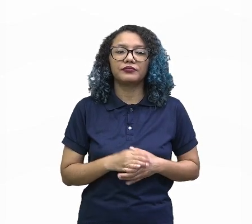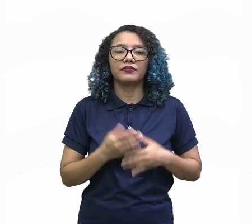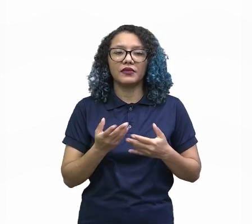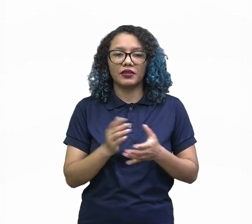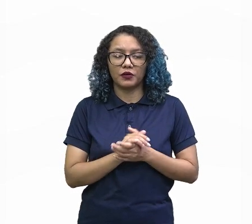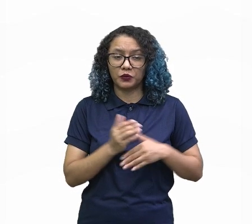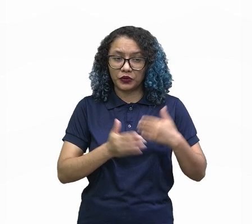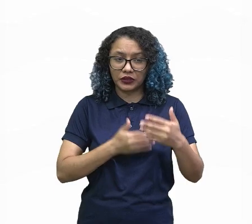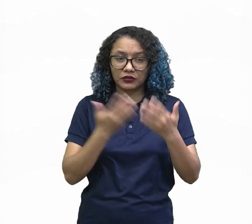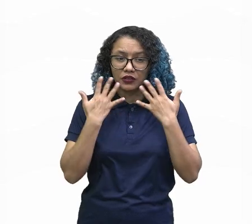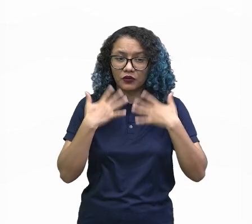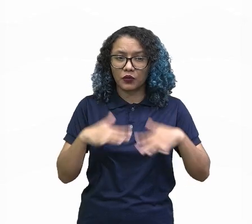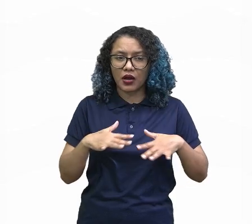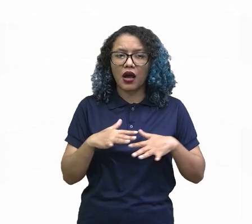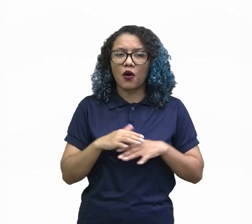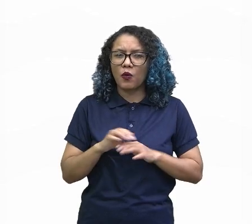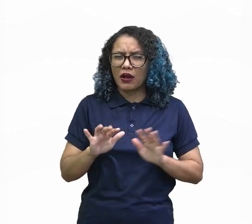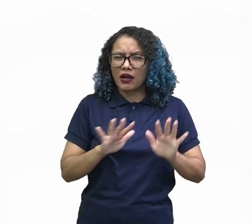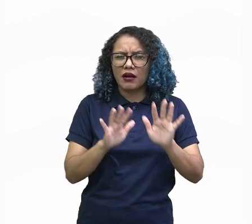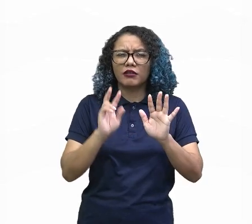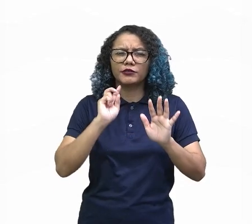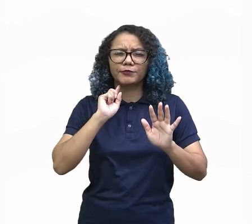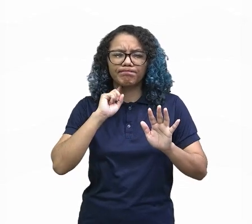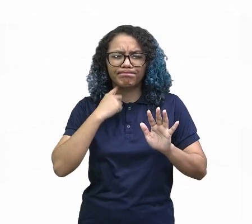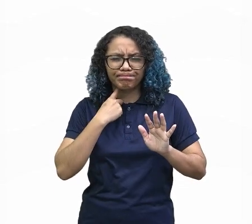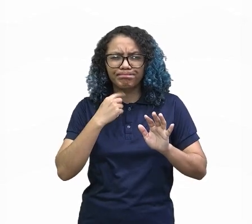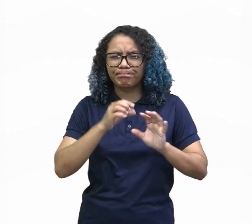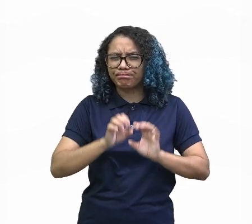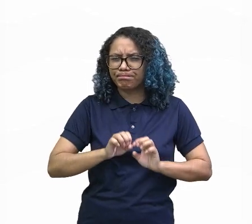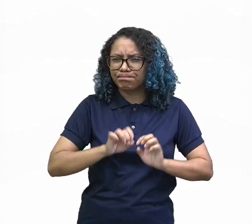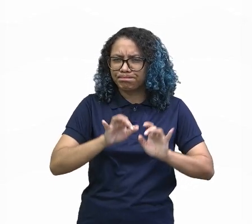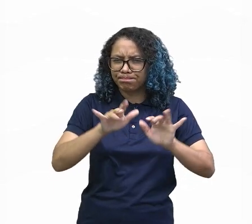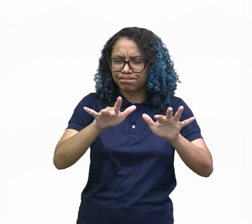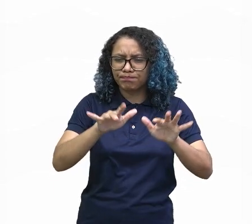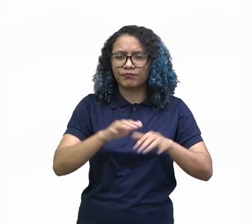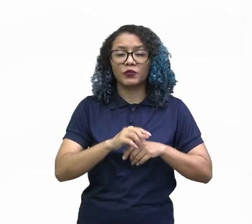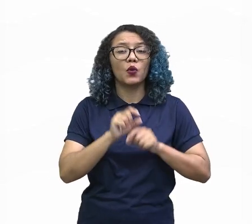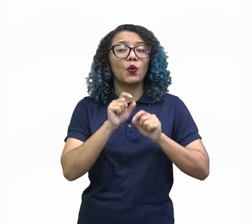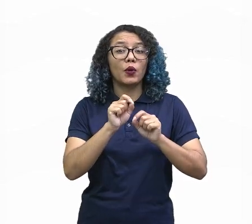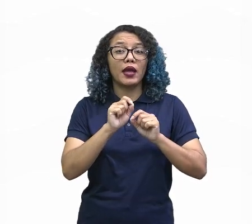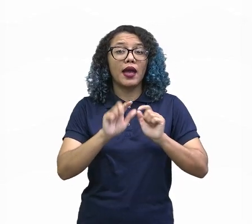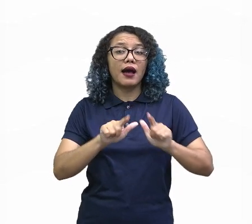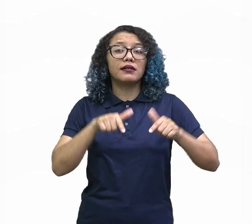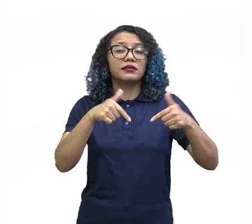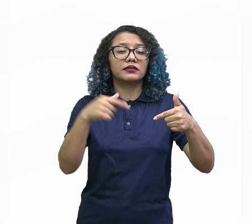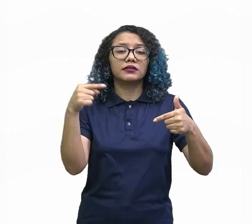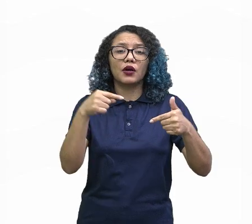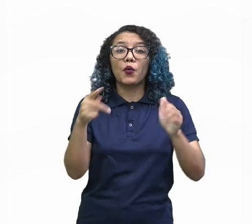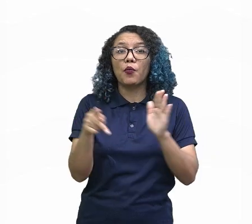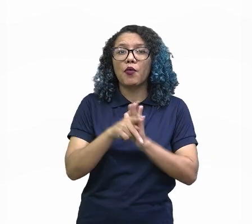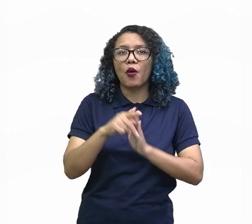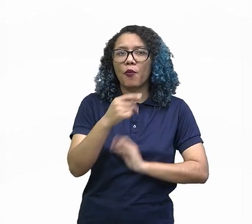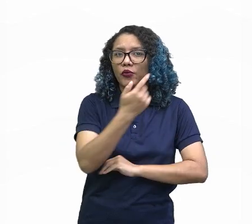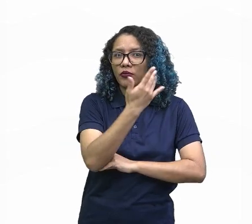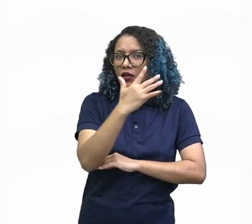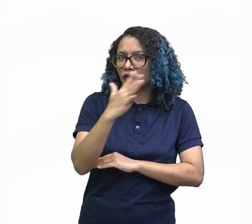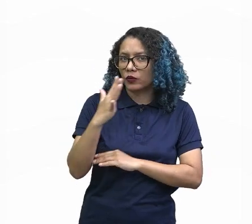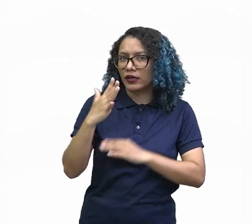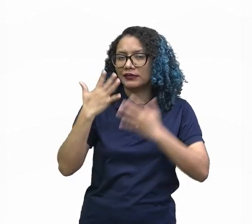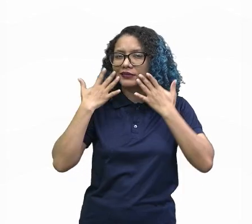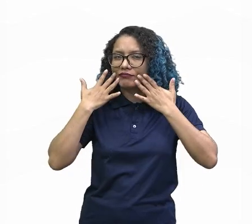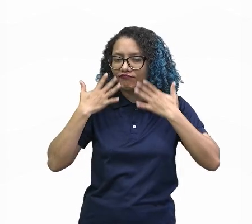processos naturais que liberam gases poluentes. Aí a gente está falando daquelas ações que vão acontecer na natureza,